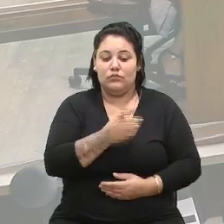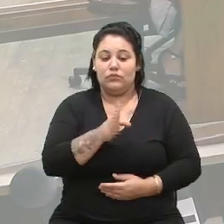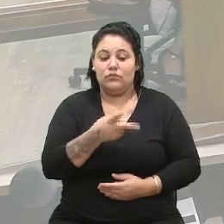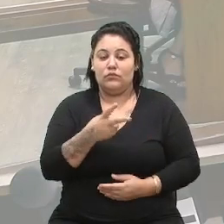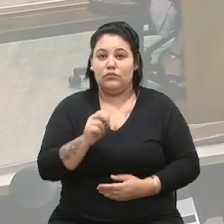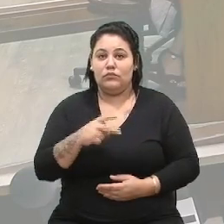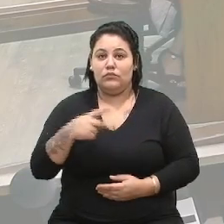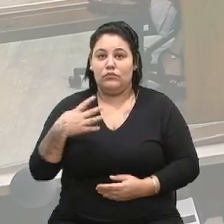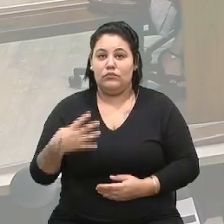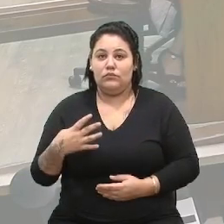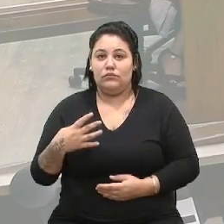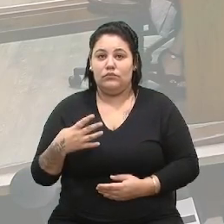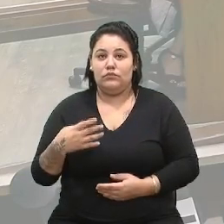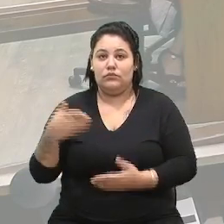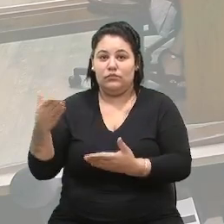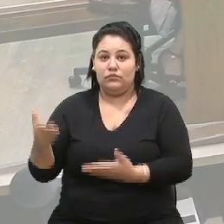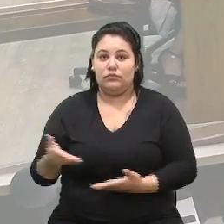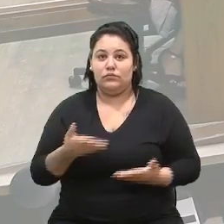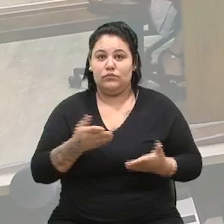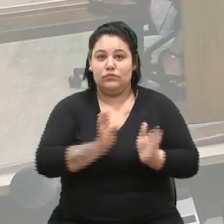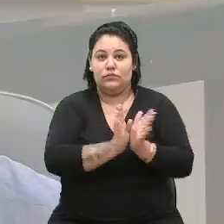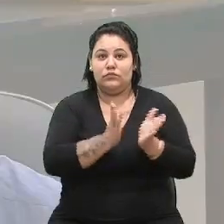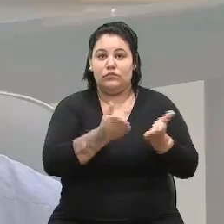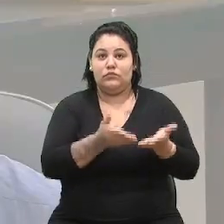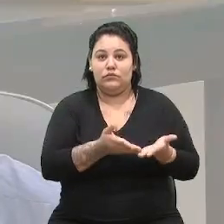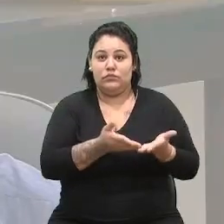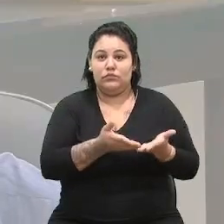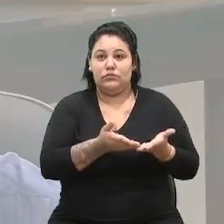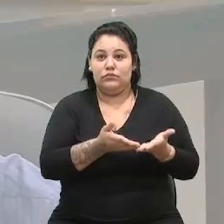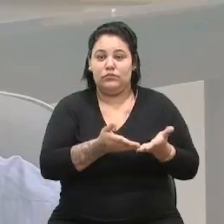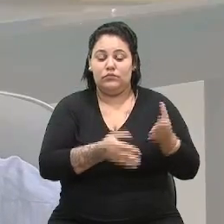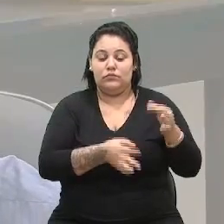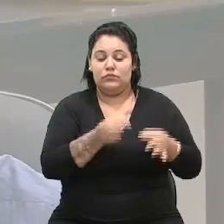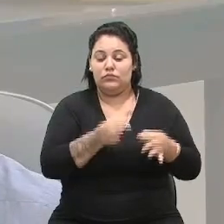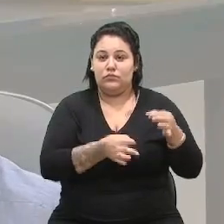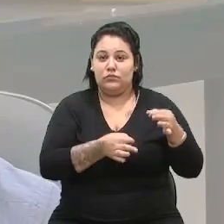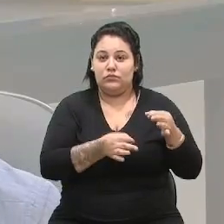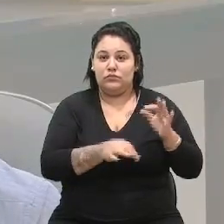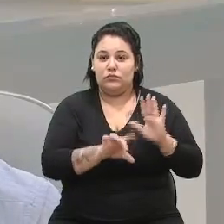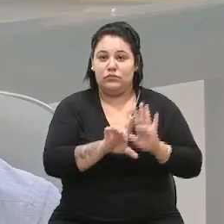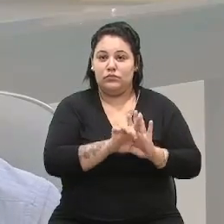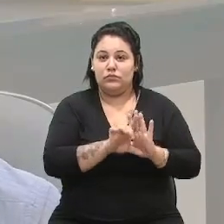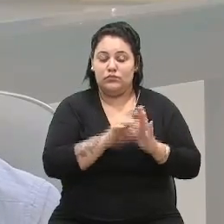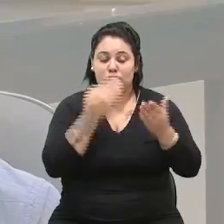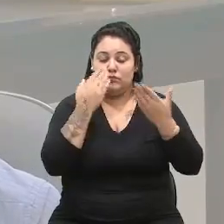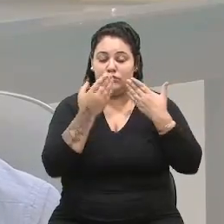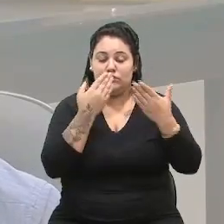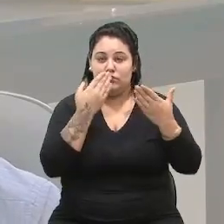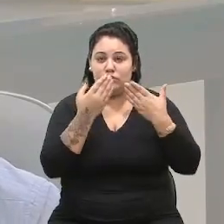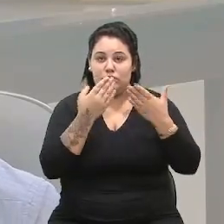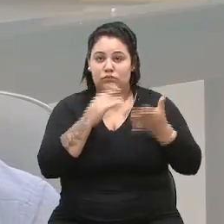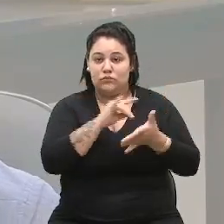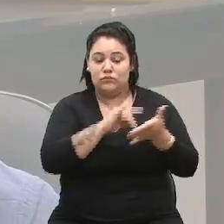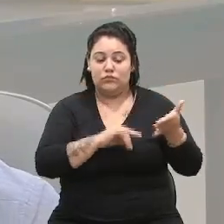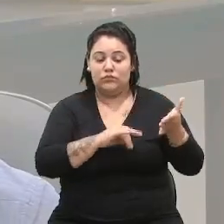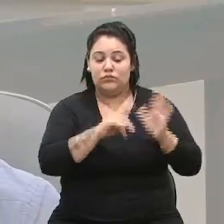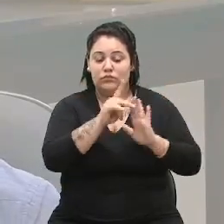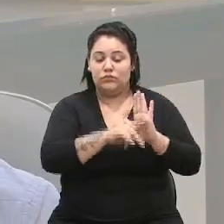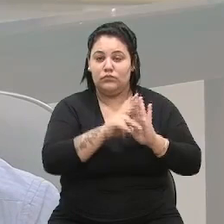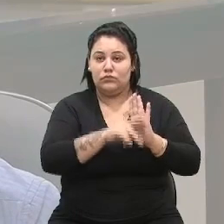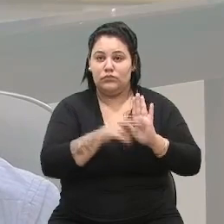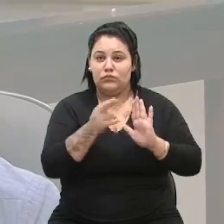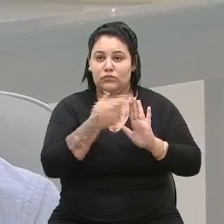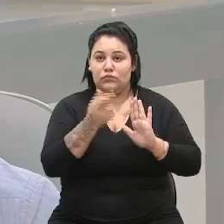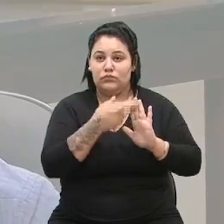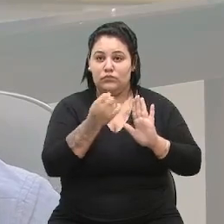31/2024. Recebe esta Comissão de Constituição, Justiça e Legislação para análise e parecer o projeto de resolução